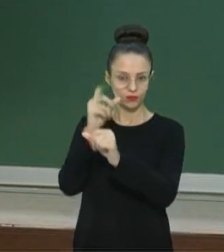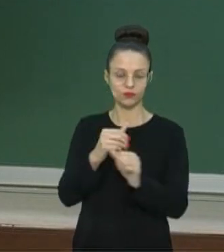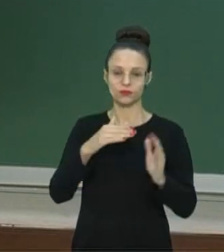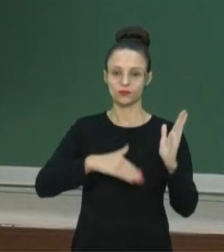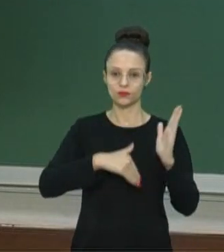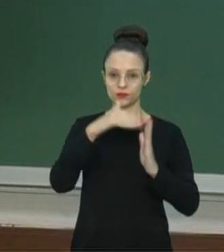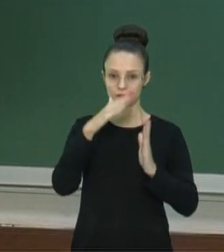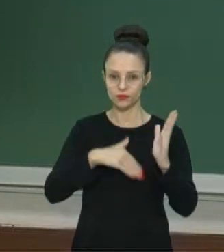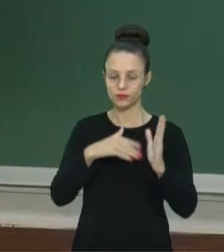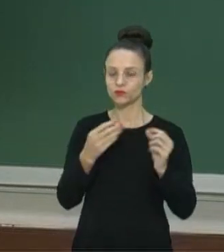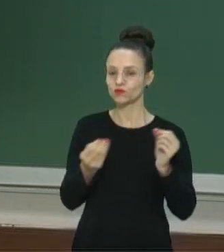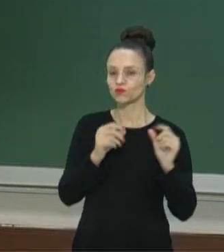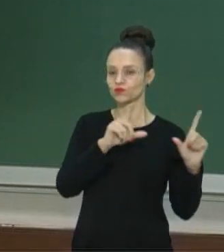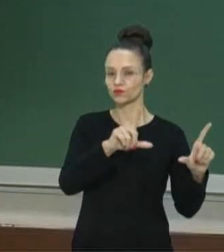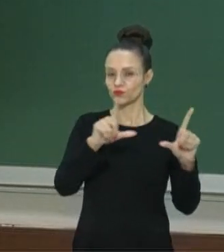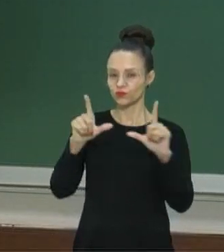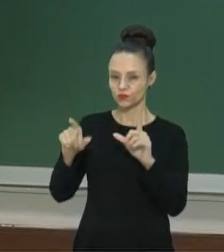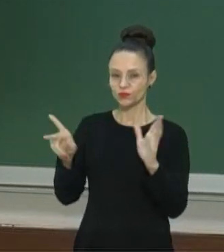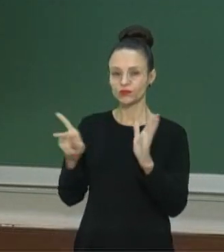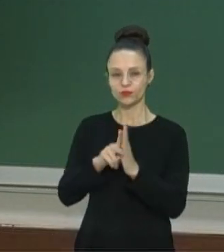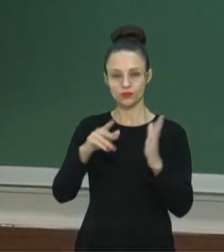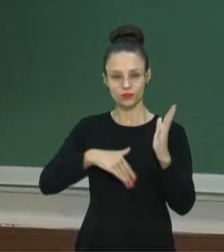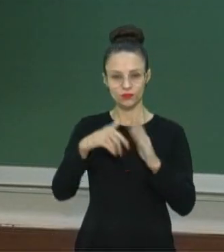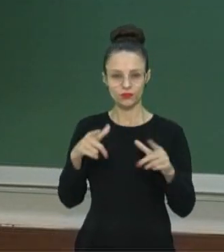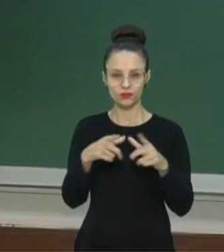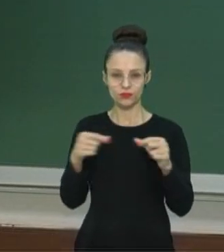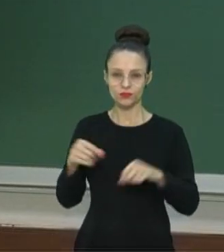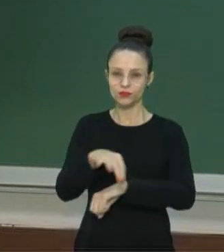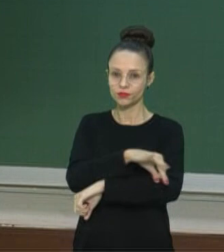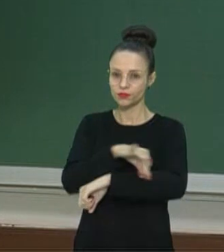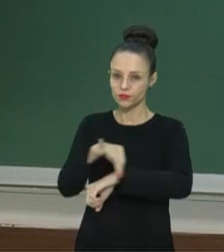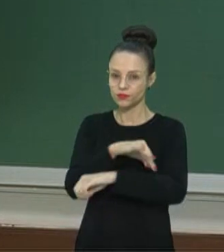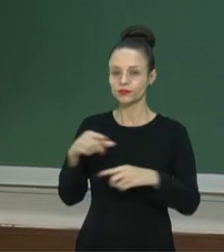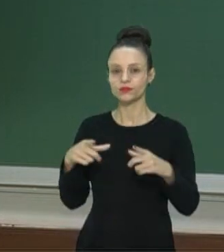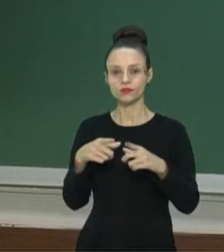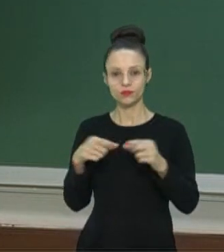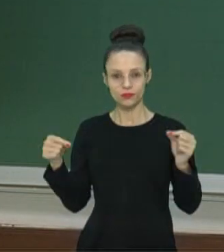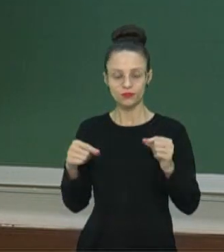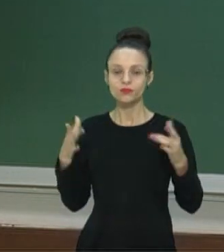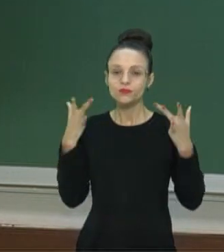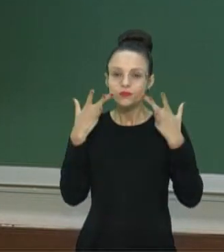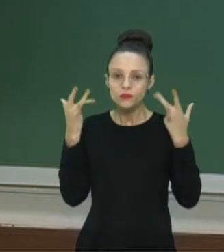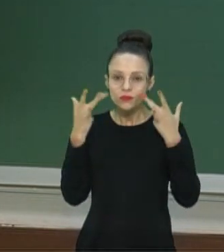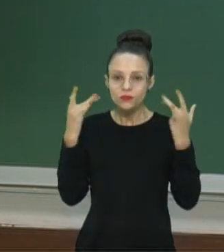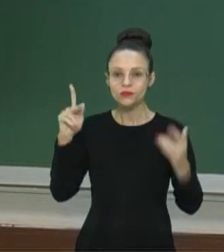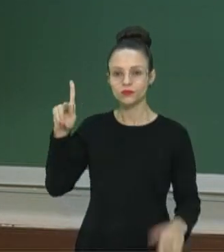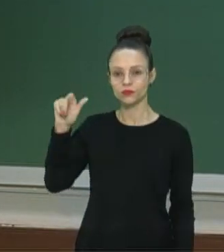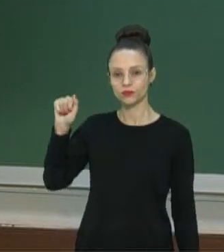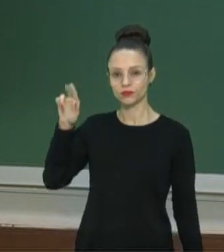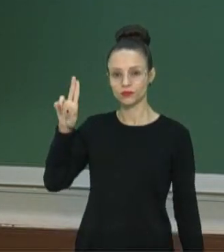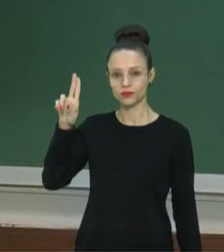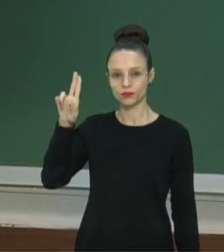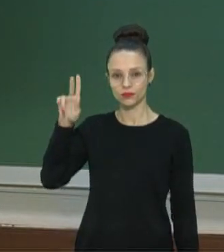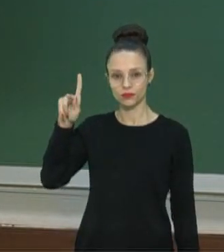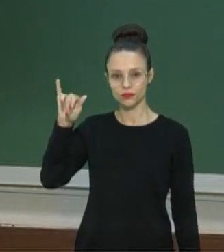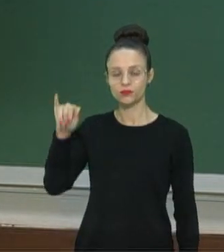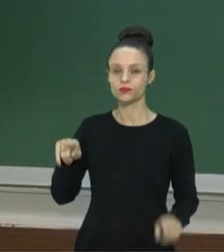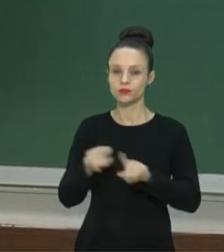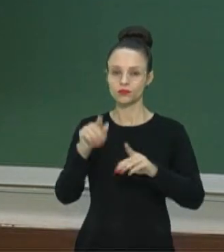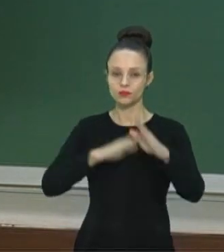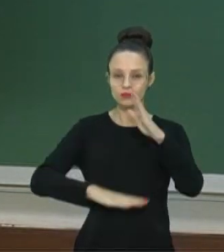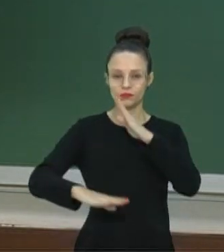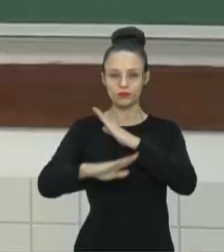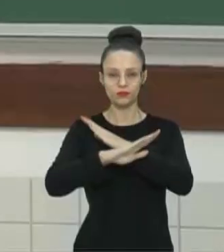pintura, suportes de pintura japonesa, arquitetura japonesa, teatro Kabuki e os